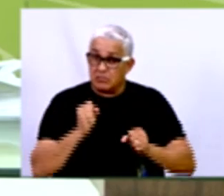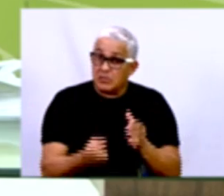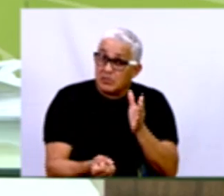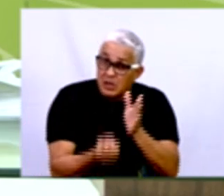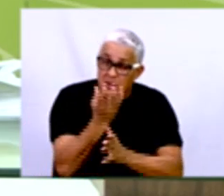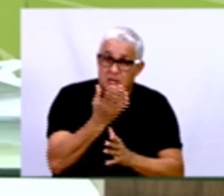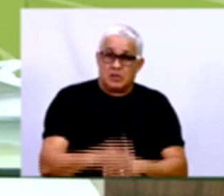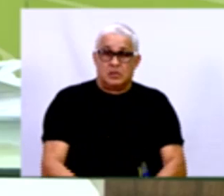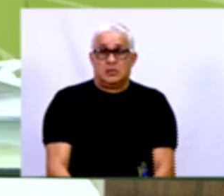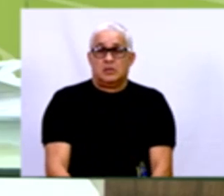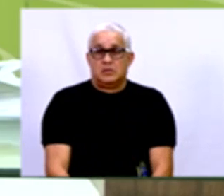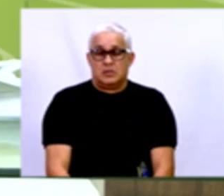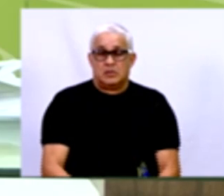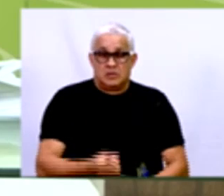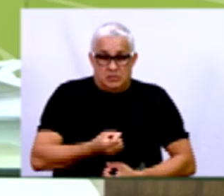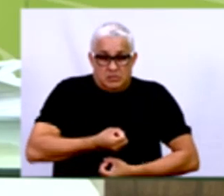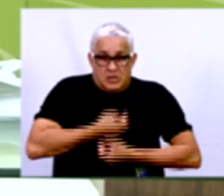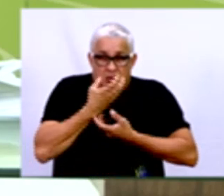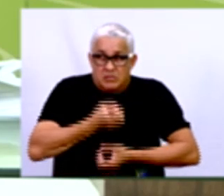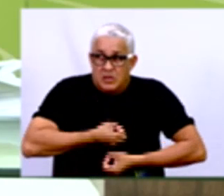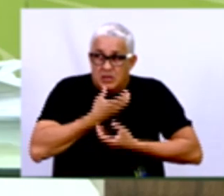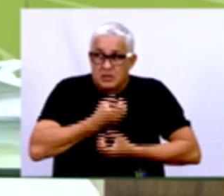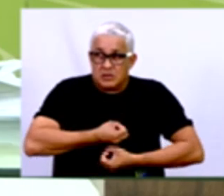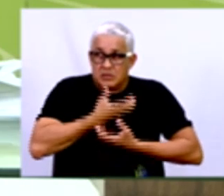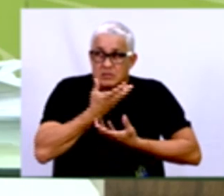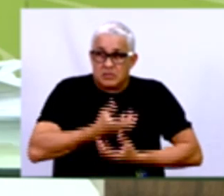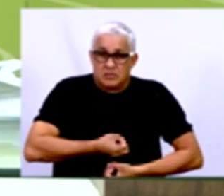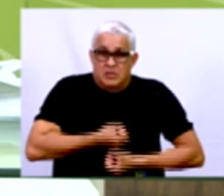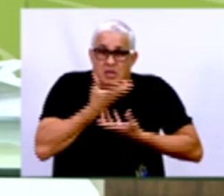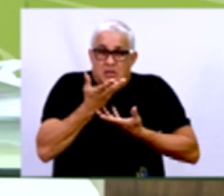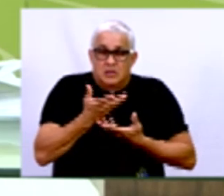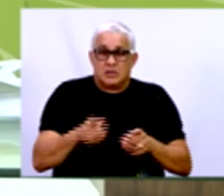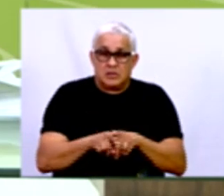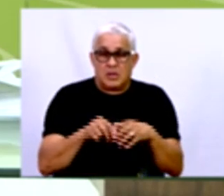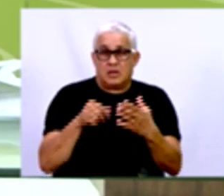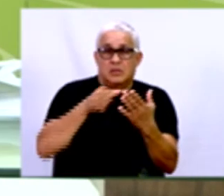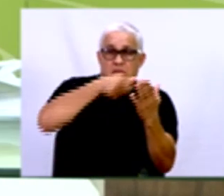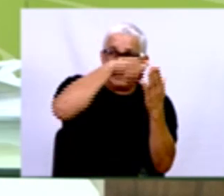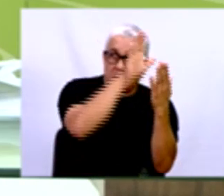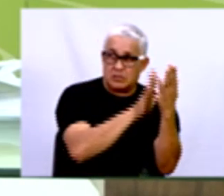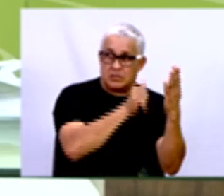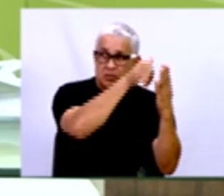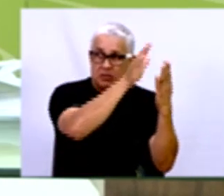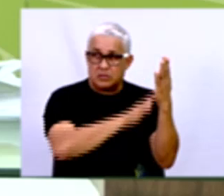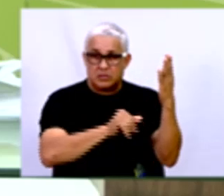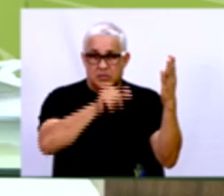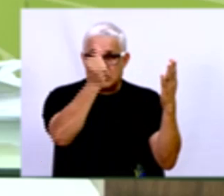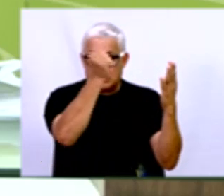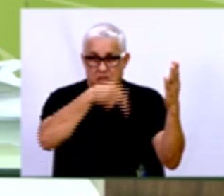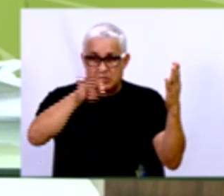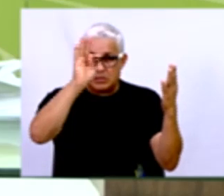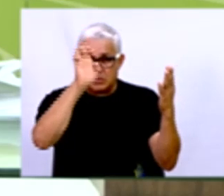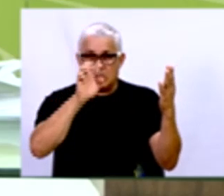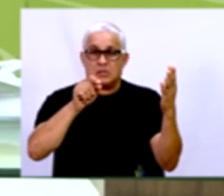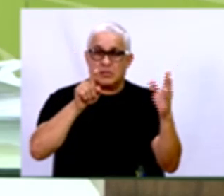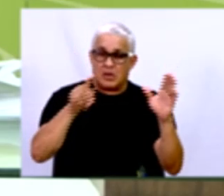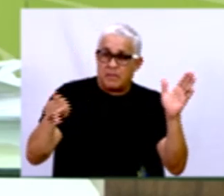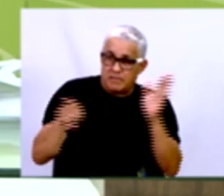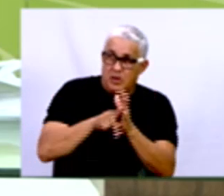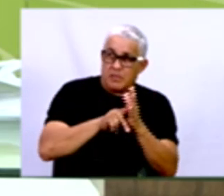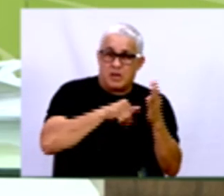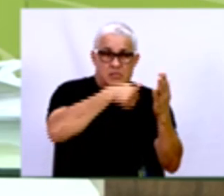poema falando do fazer poético, é uma pintura em que o artista se pinta, né? Ele vai mostrar